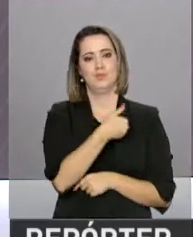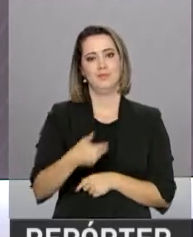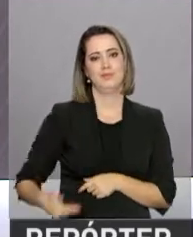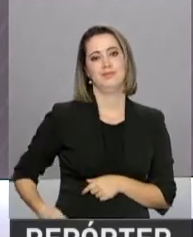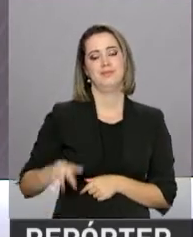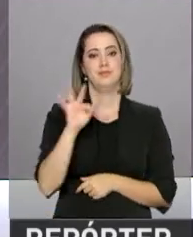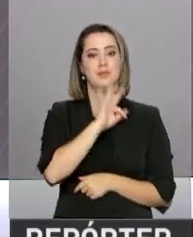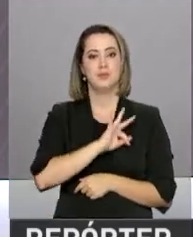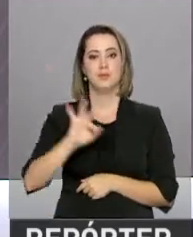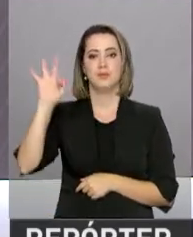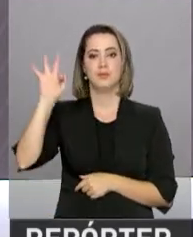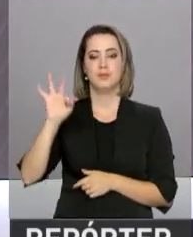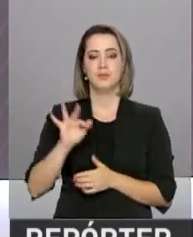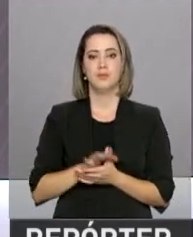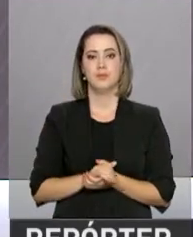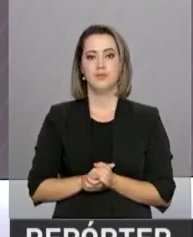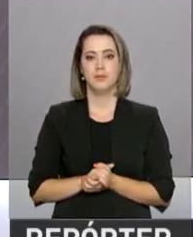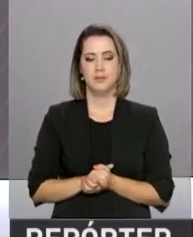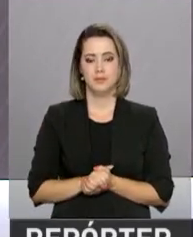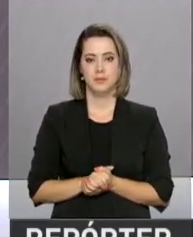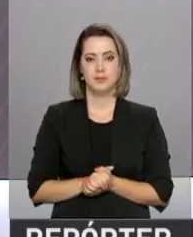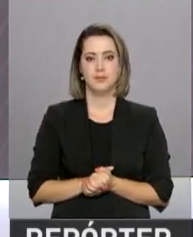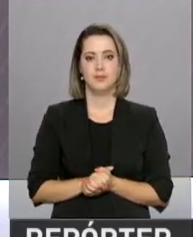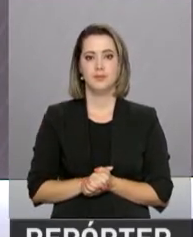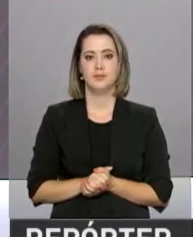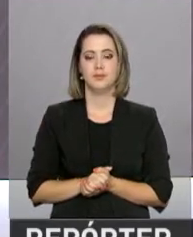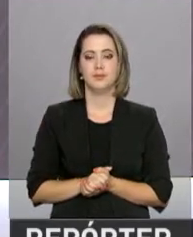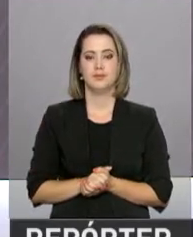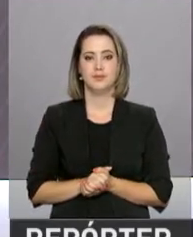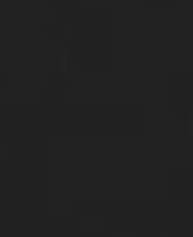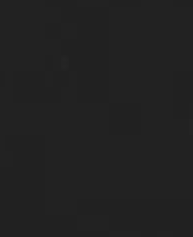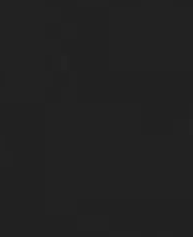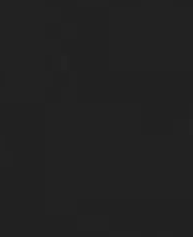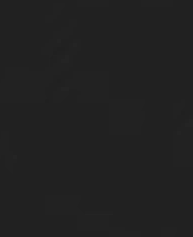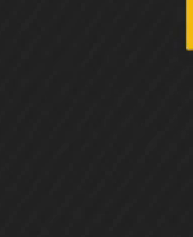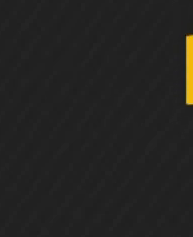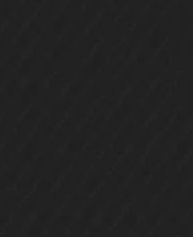continue com a gente aqui na nbr a tv do governo federal